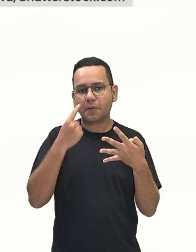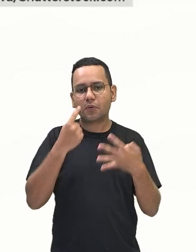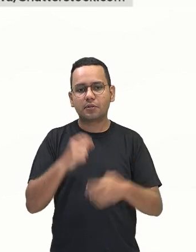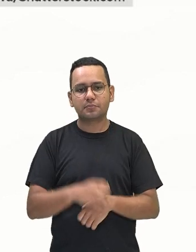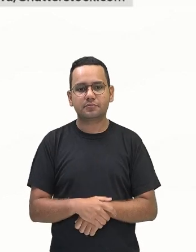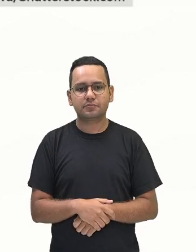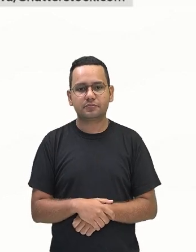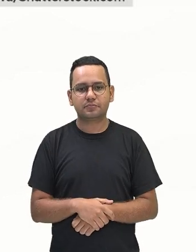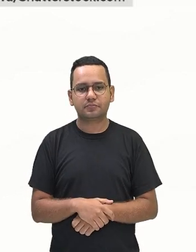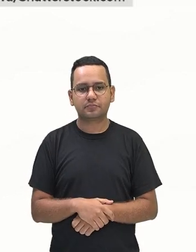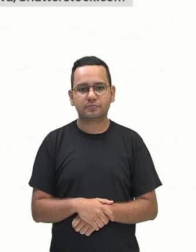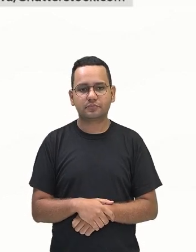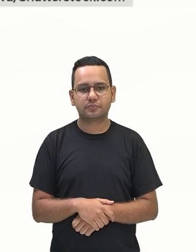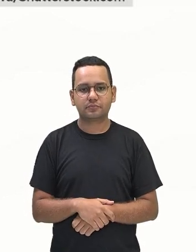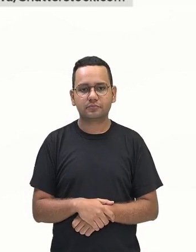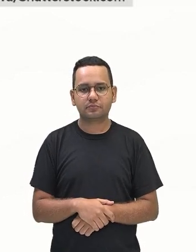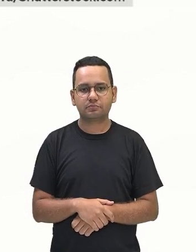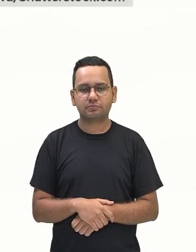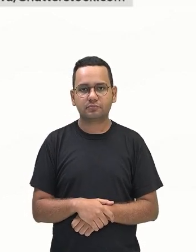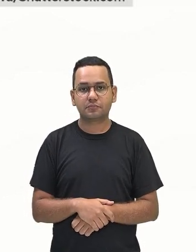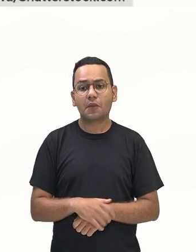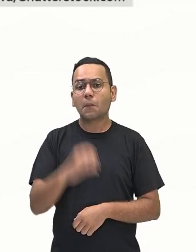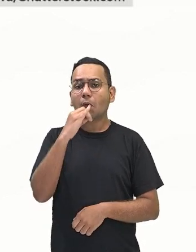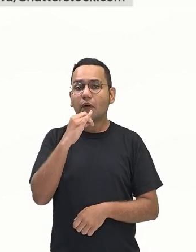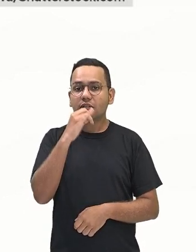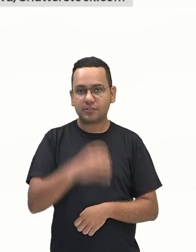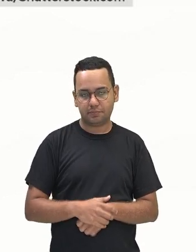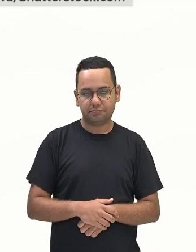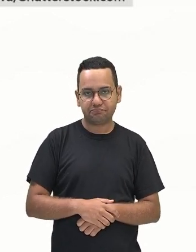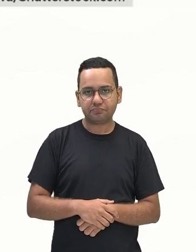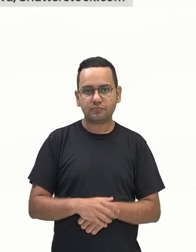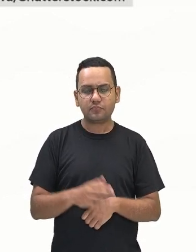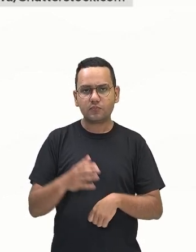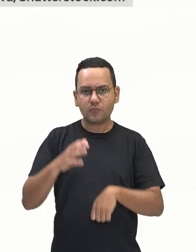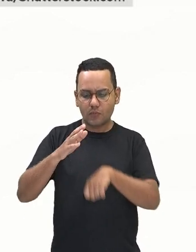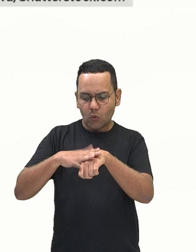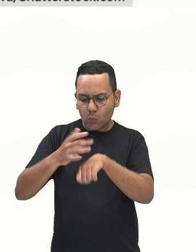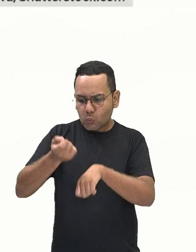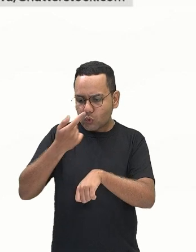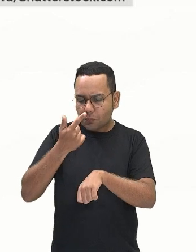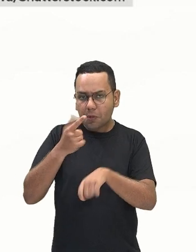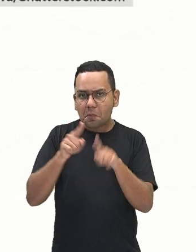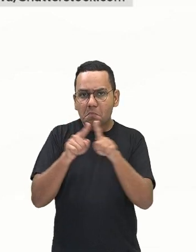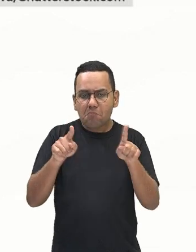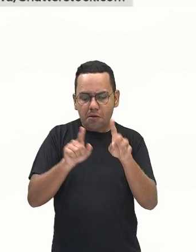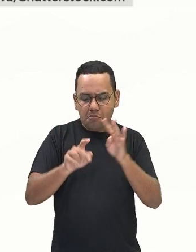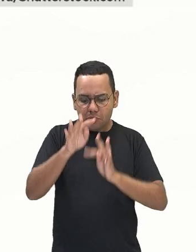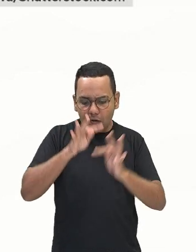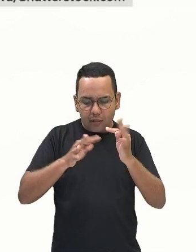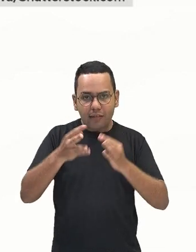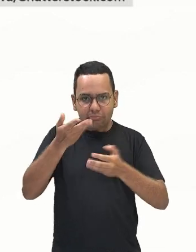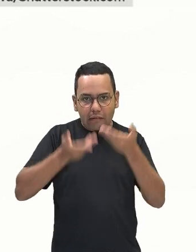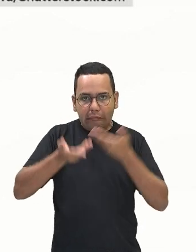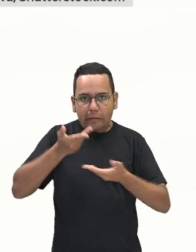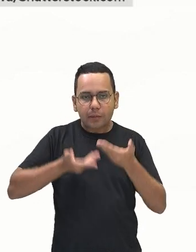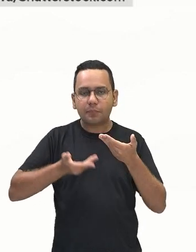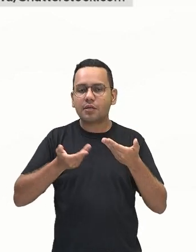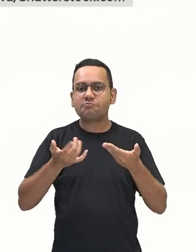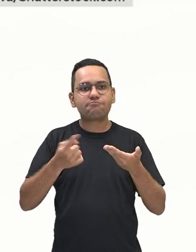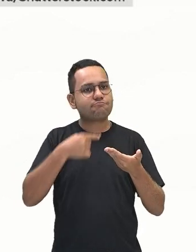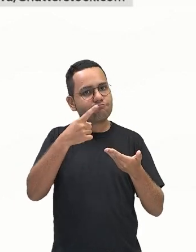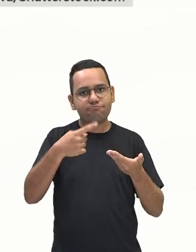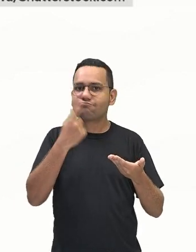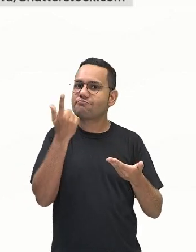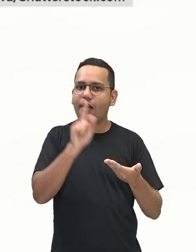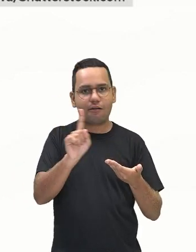é a ineficácia do tratamento. A ineficácia do tratamento é quando aquele